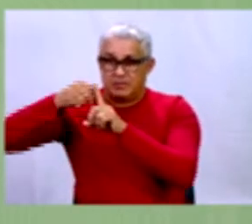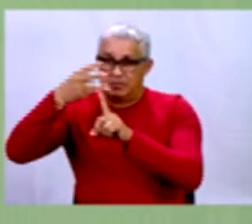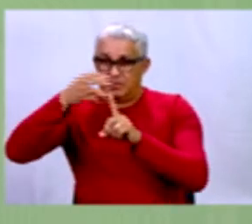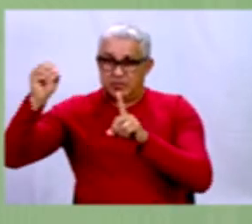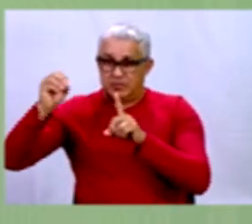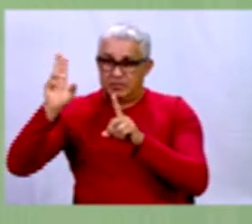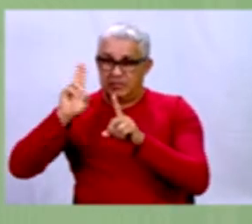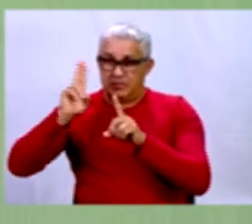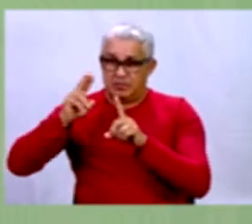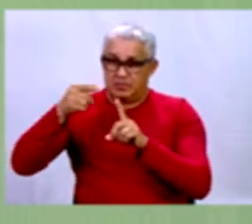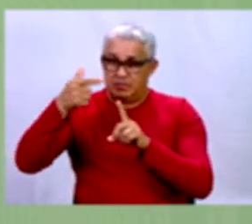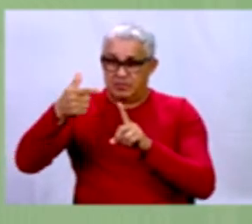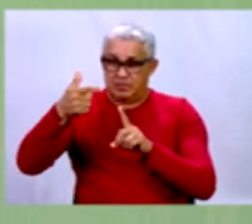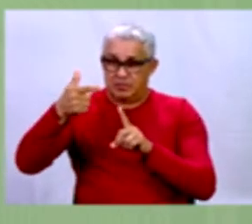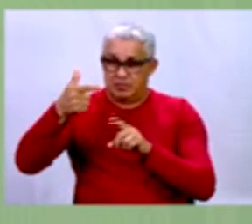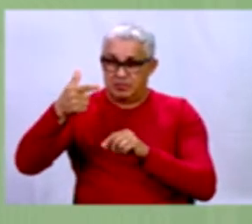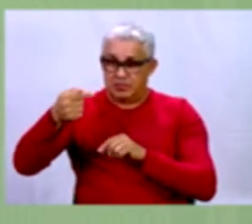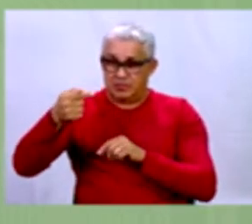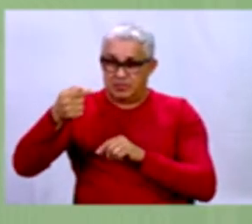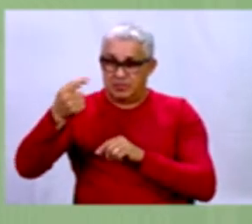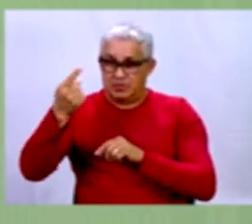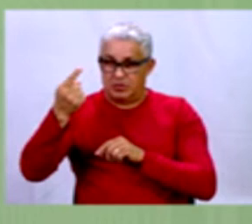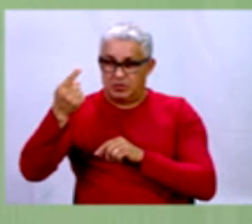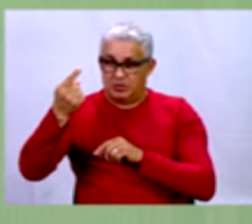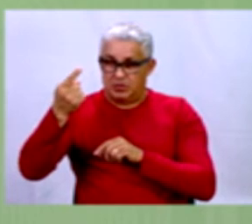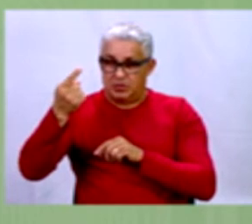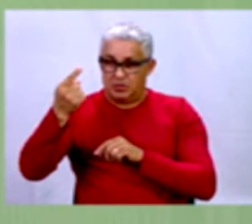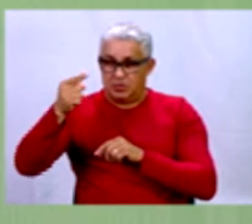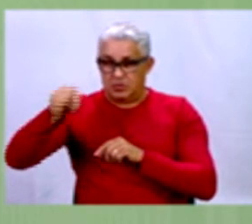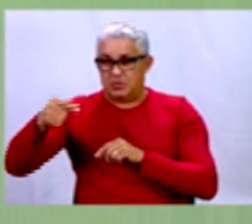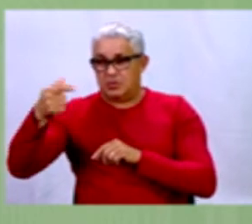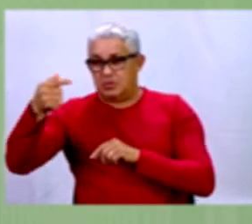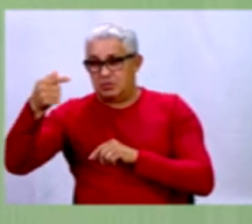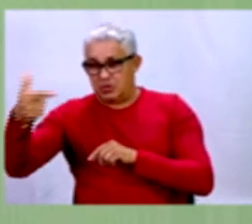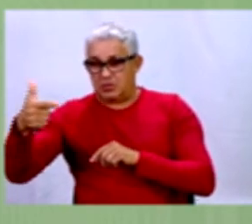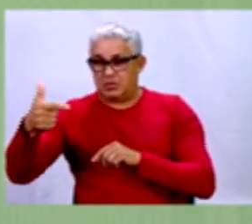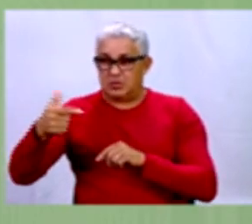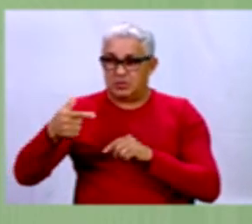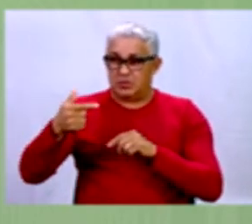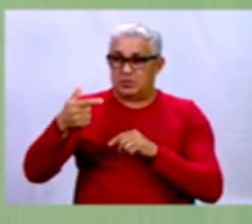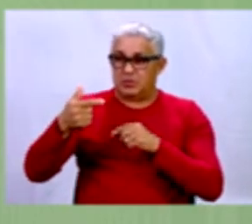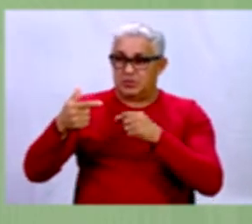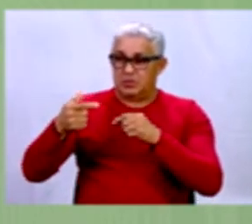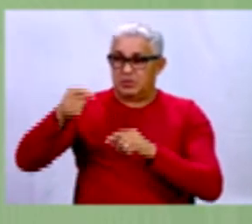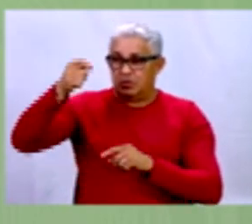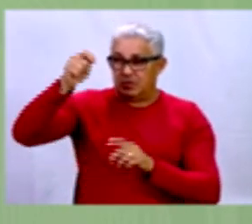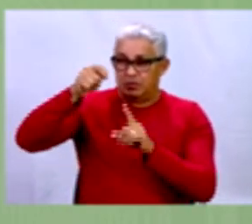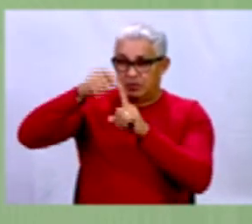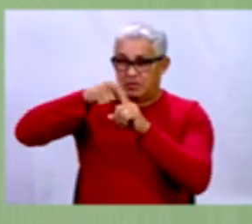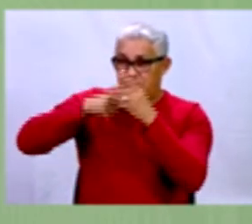pagar R$ 271,72. No 4º mês, seria, se você antecipasse, né,